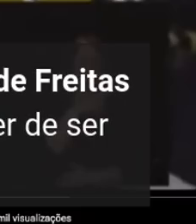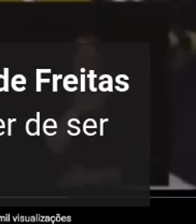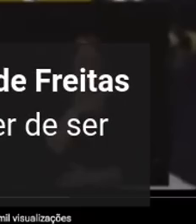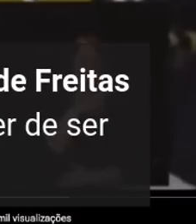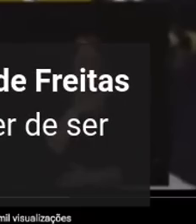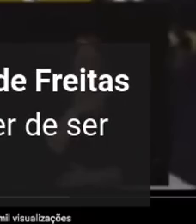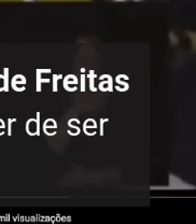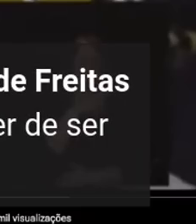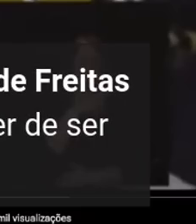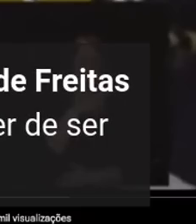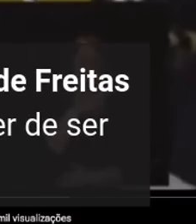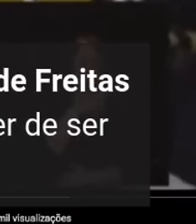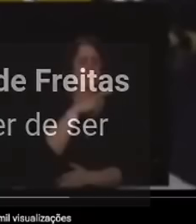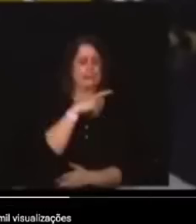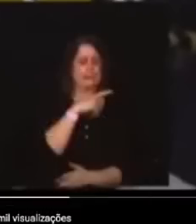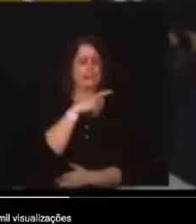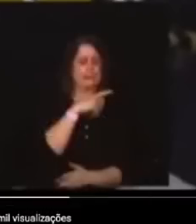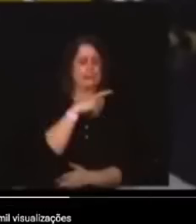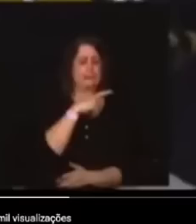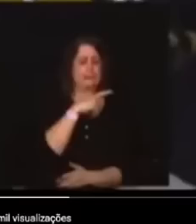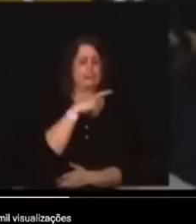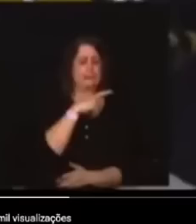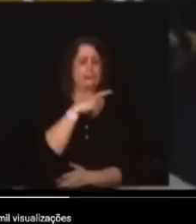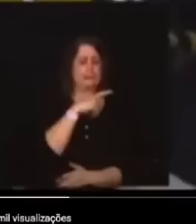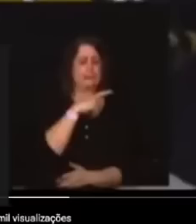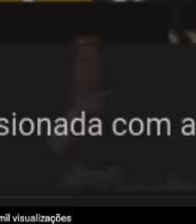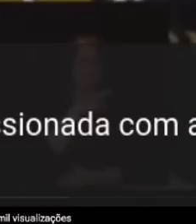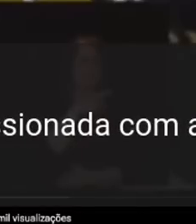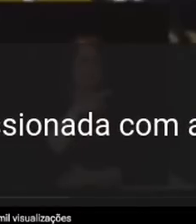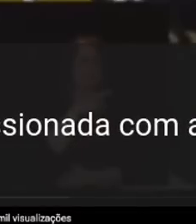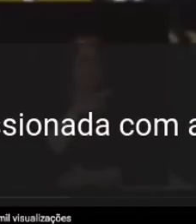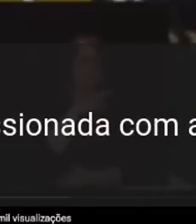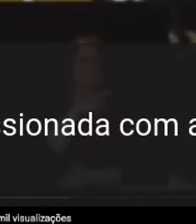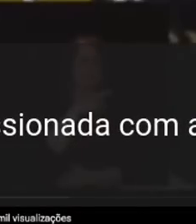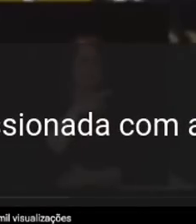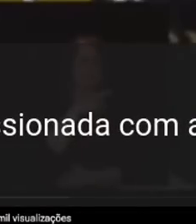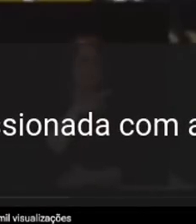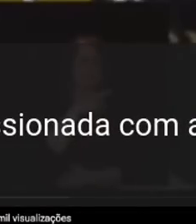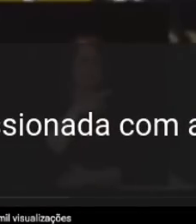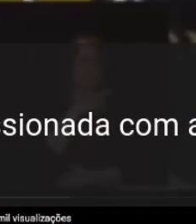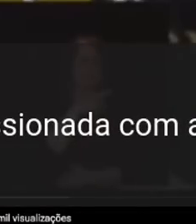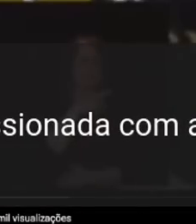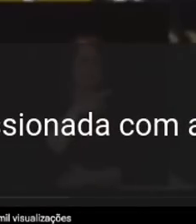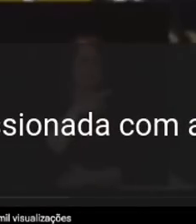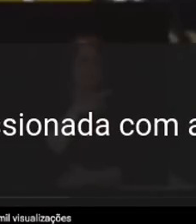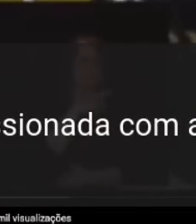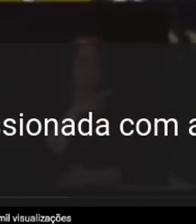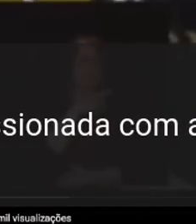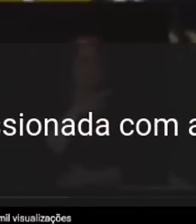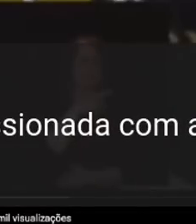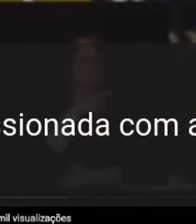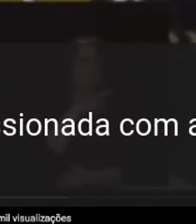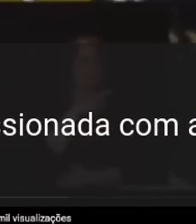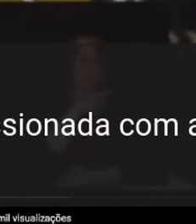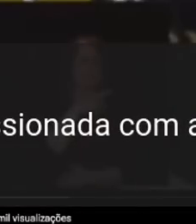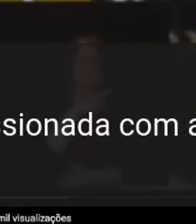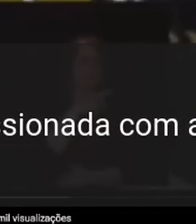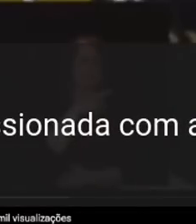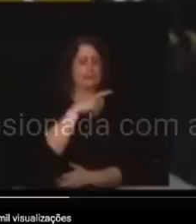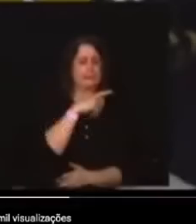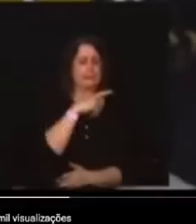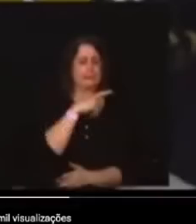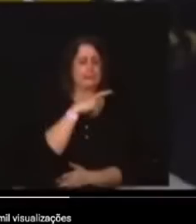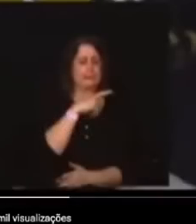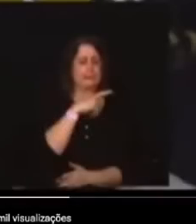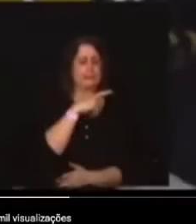não é, entendeu? A gente vai analisar o que aquela instituição representa e tudo mais. Aí você vai no meio do povo, cara.